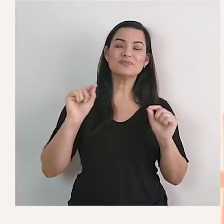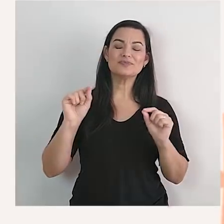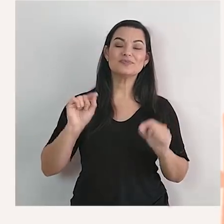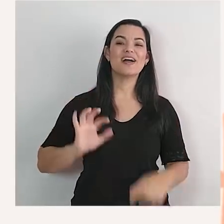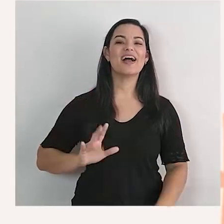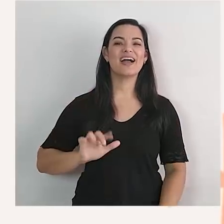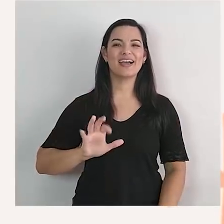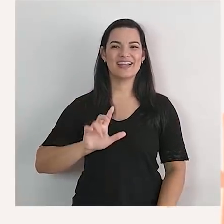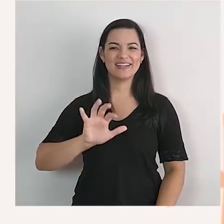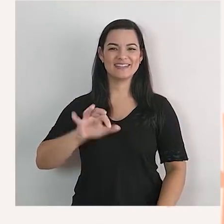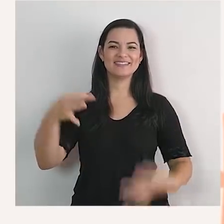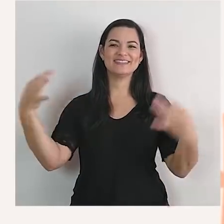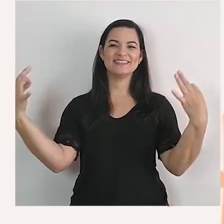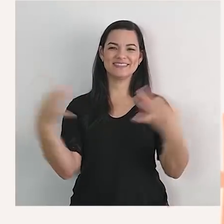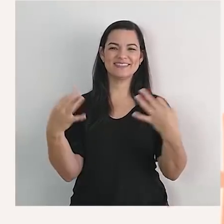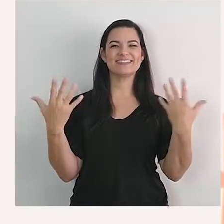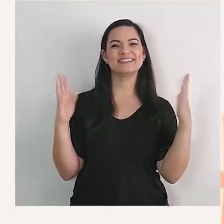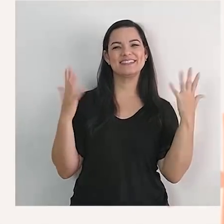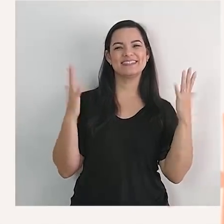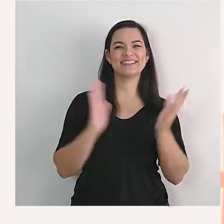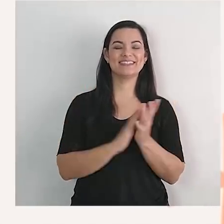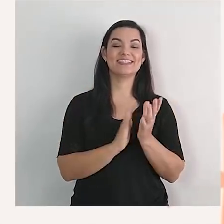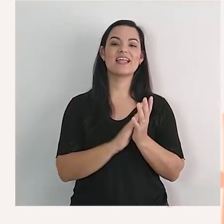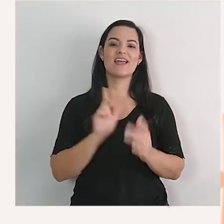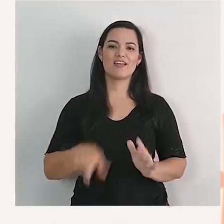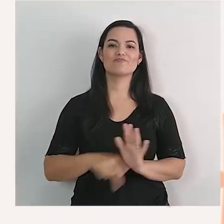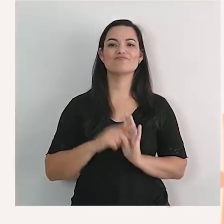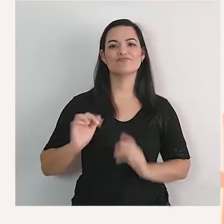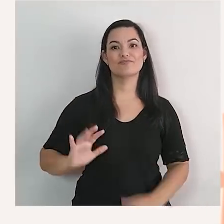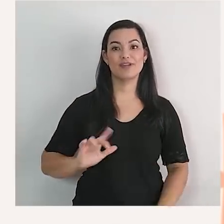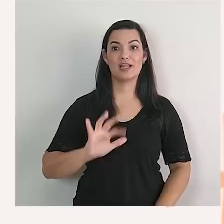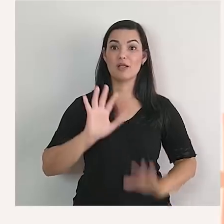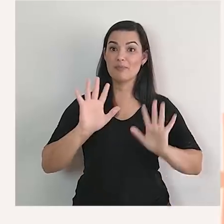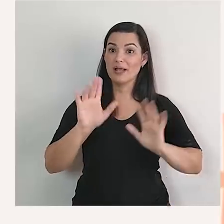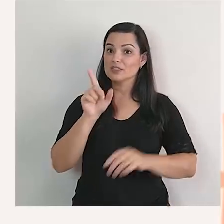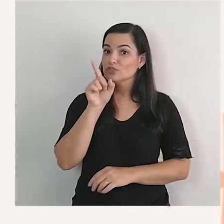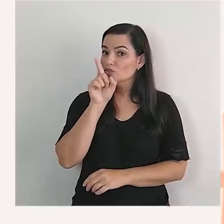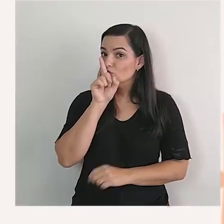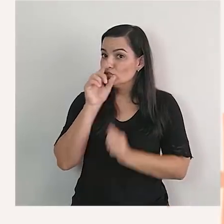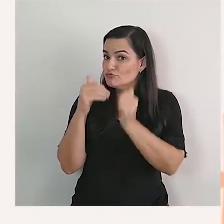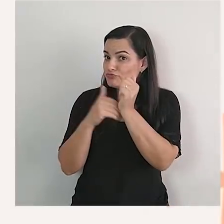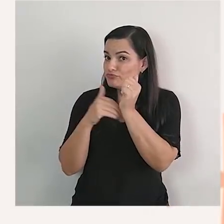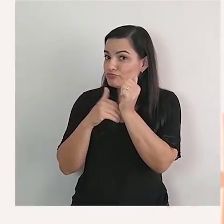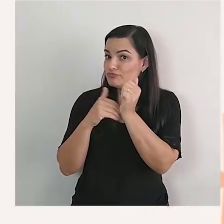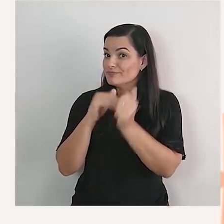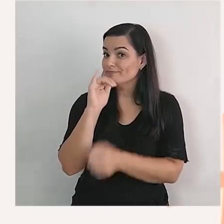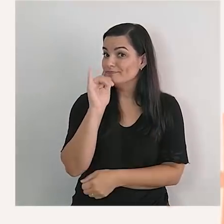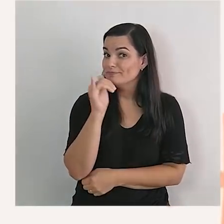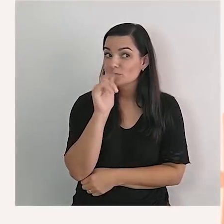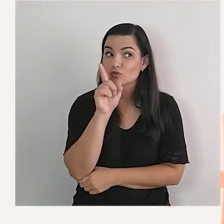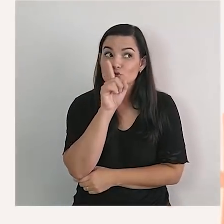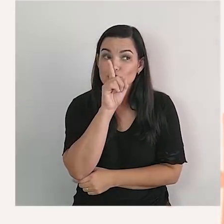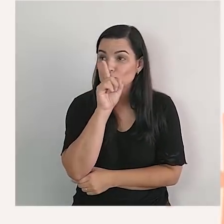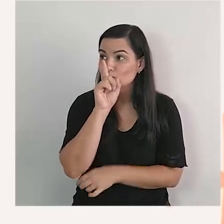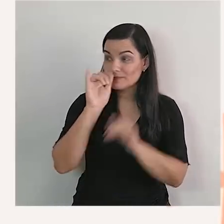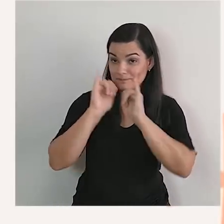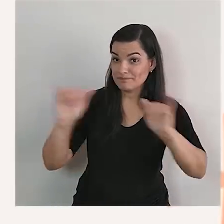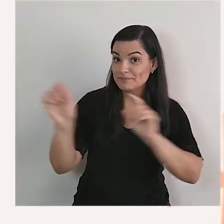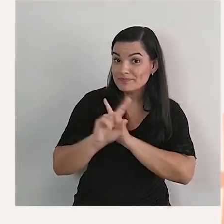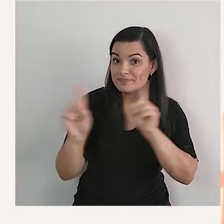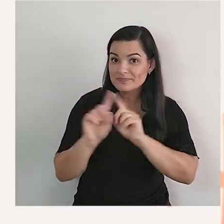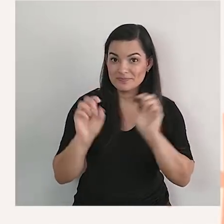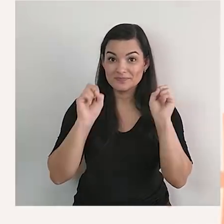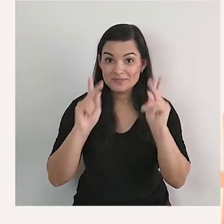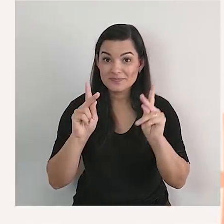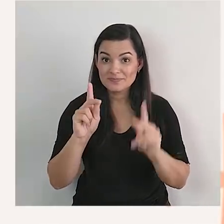Quem disse aranha tá de parabéns, são as aranhas. Mas eu tenho que contar um segredo para vocês. Jura que guardo meu